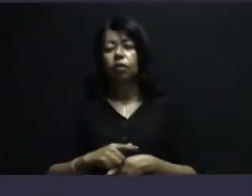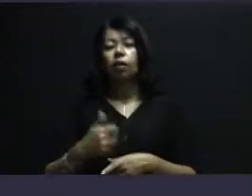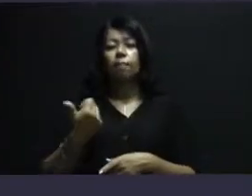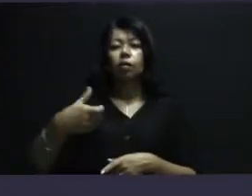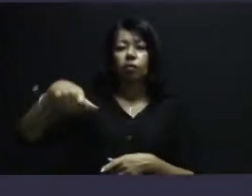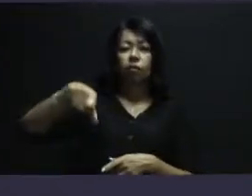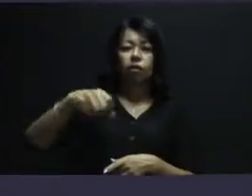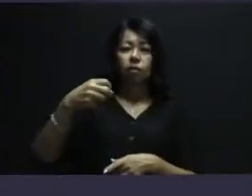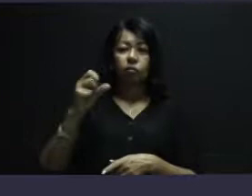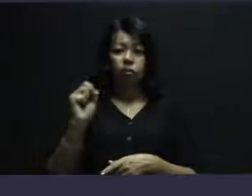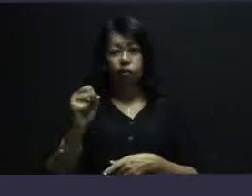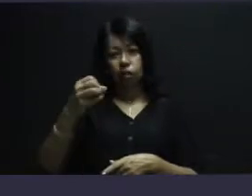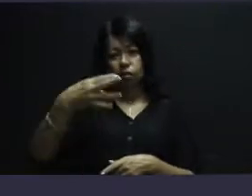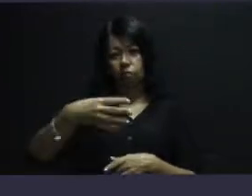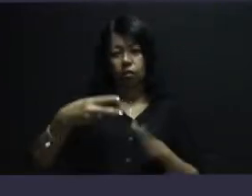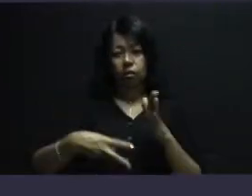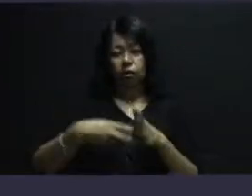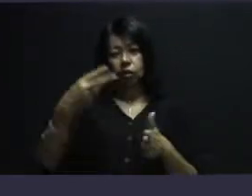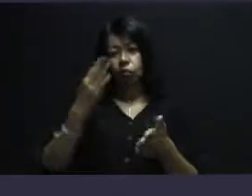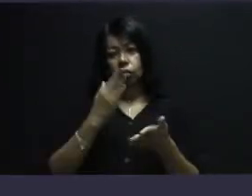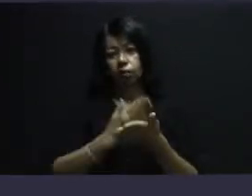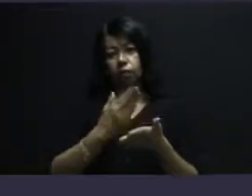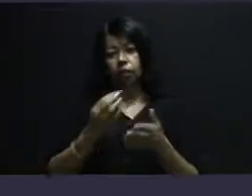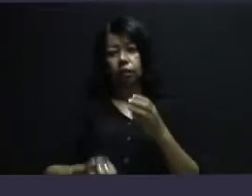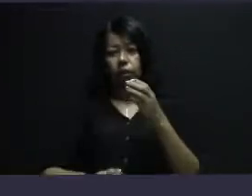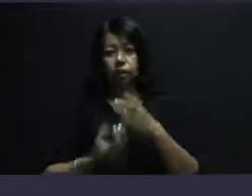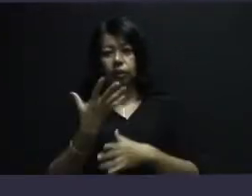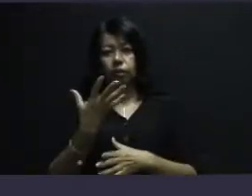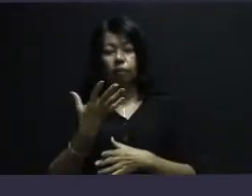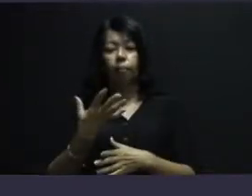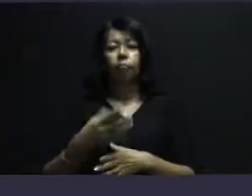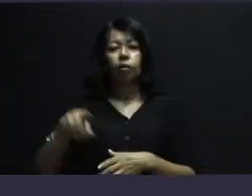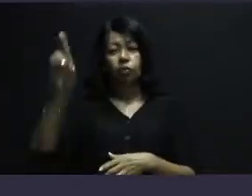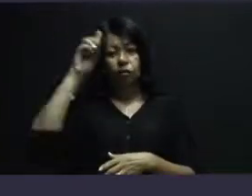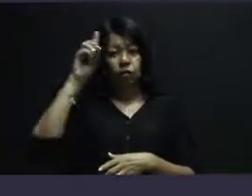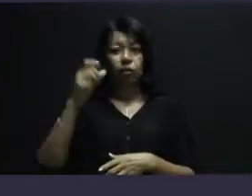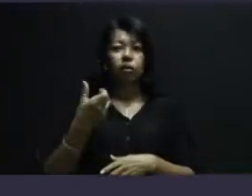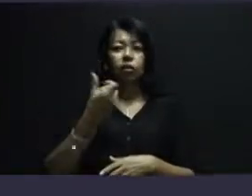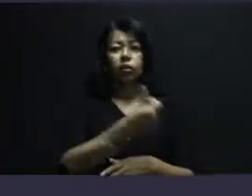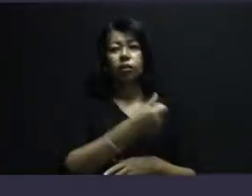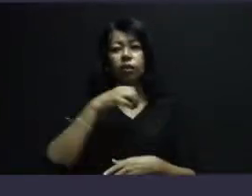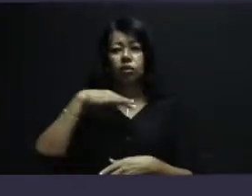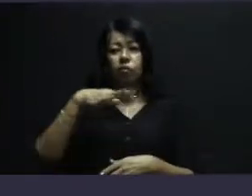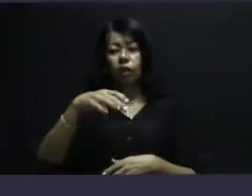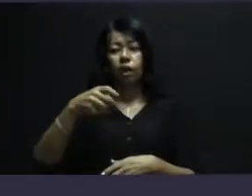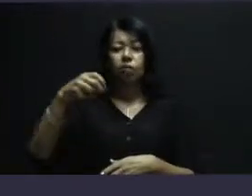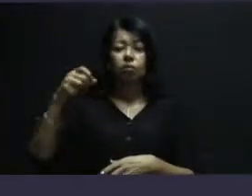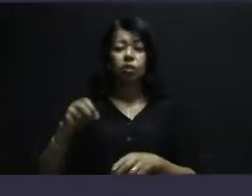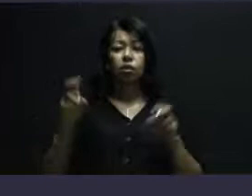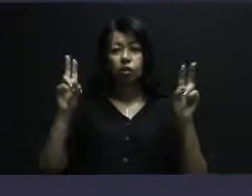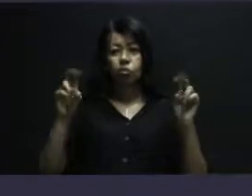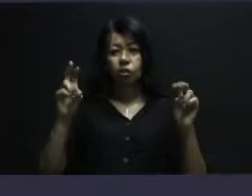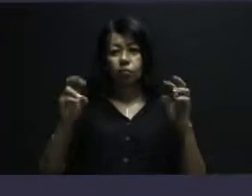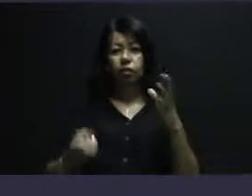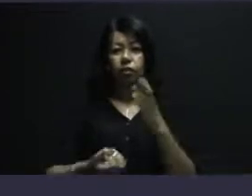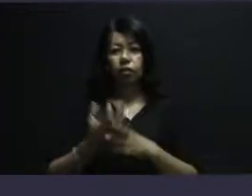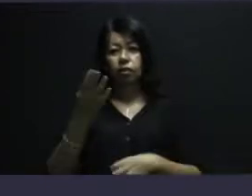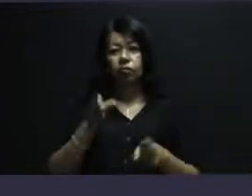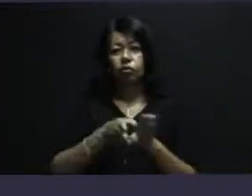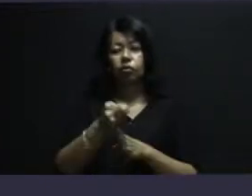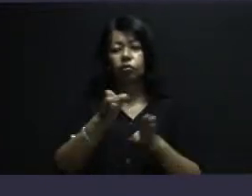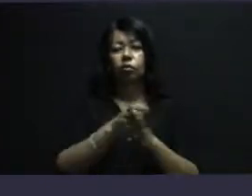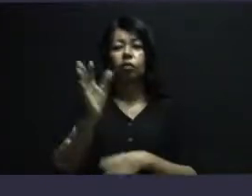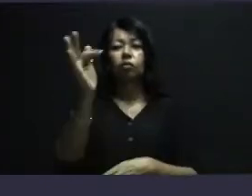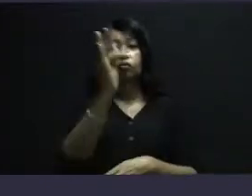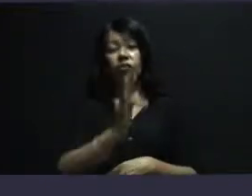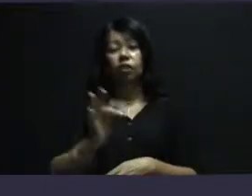1984, segunda fase, a criação. Foi no dia 16 de março que os temas Criação de Conselhos Federal